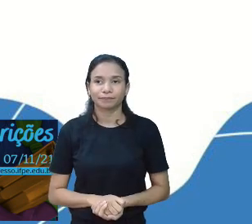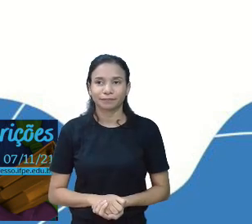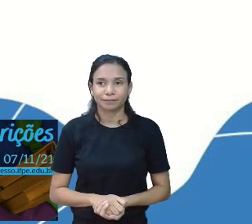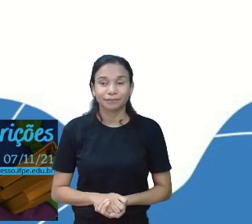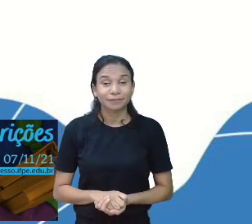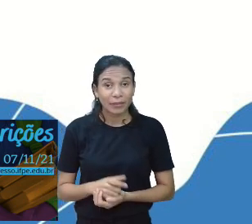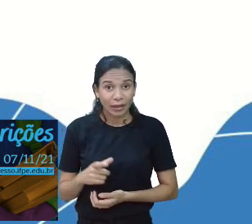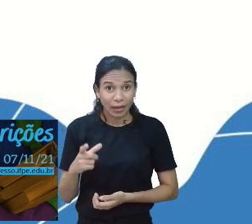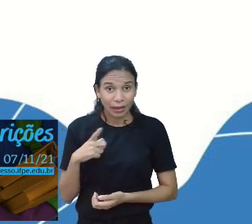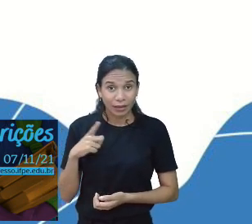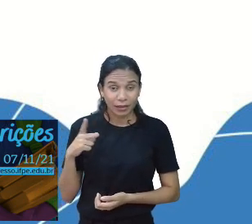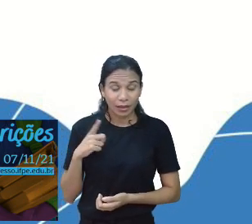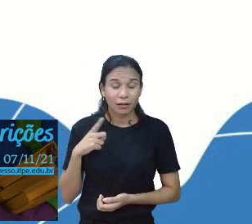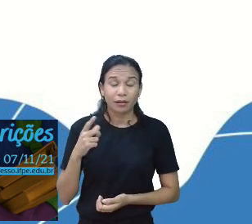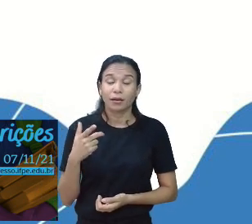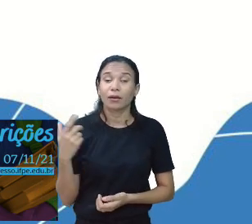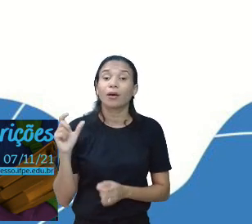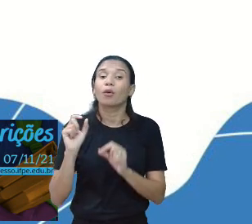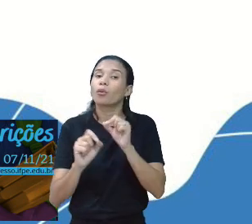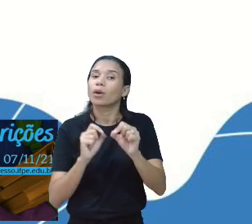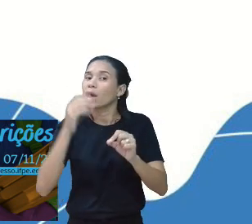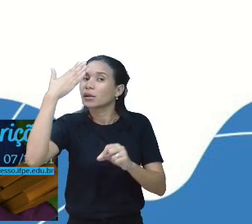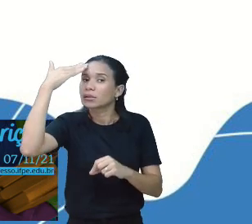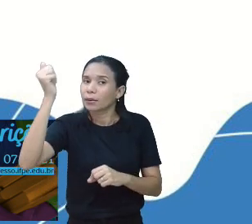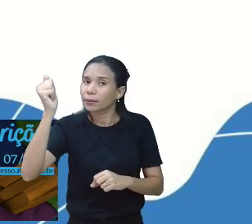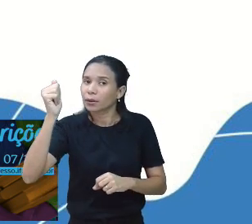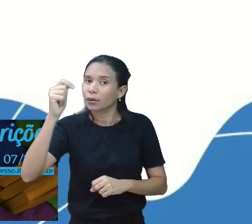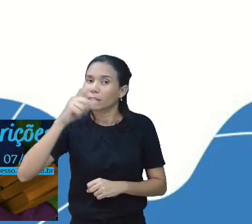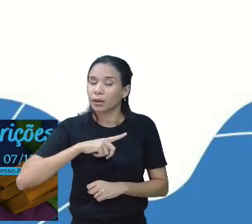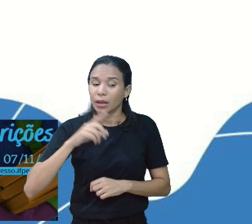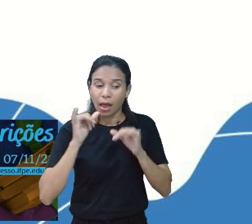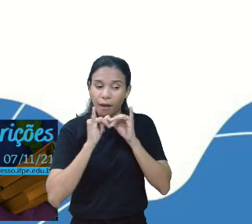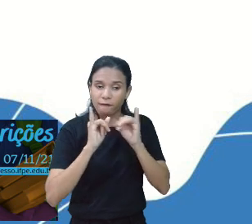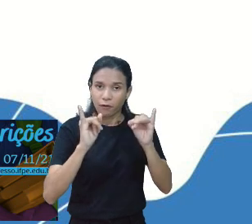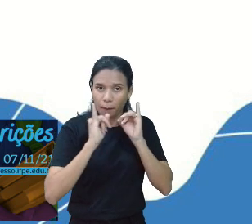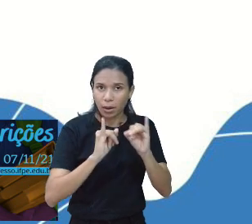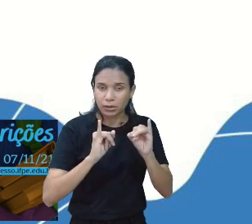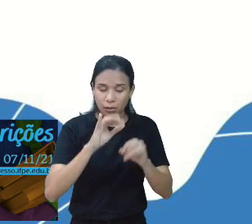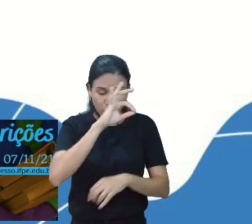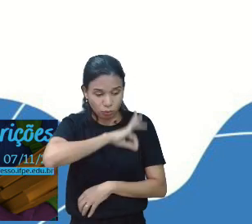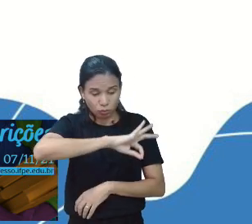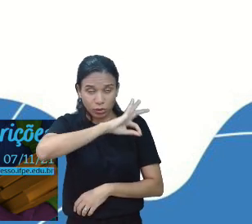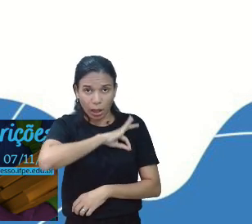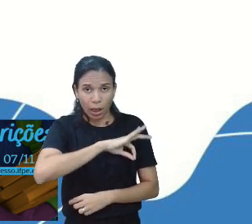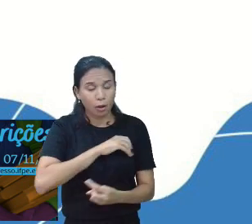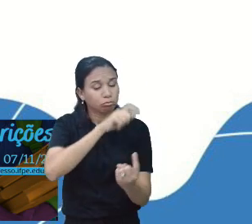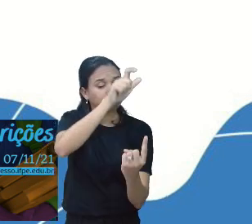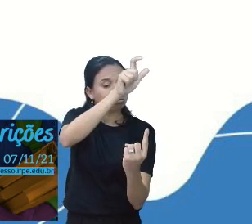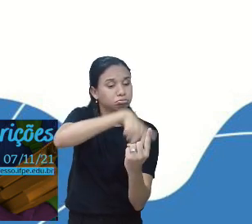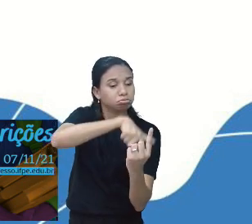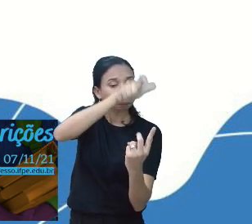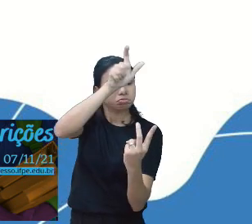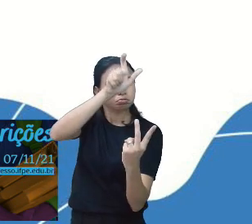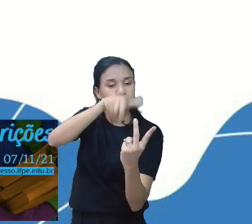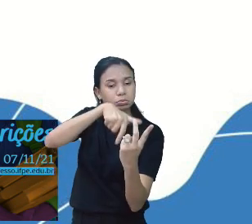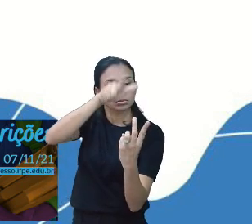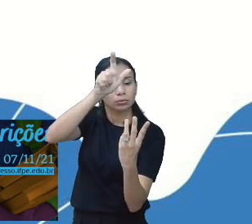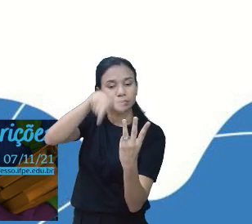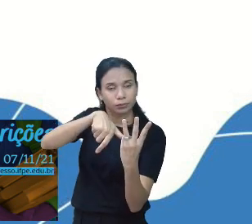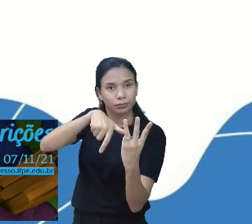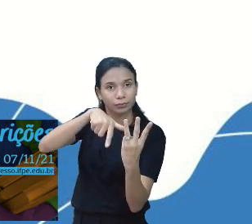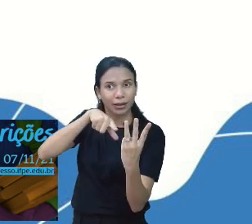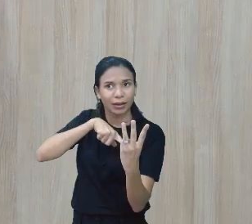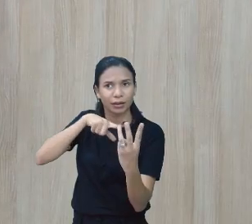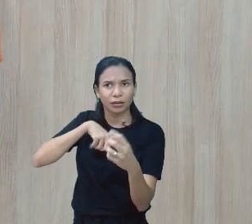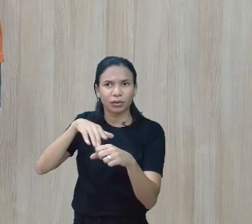só. A gente quer aí saber alguma informação sobre os salários deles. E aí tem um diálogozinho